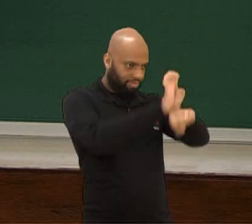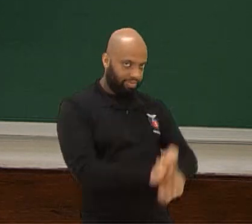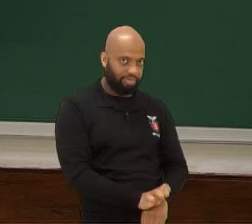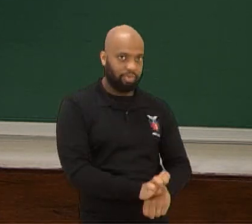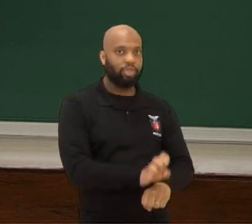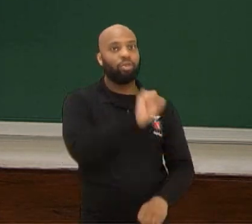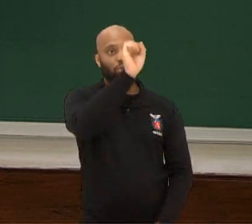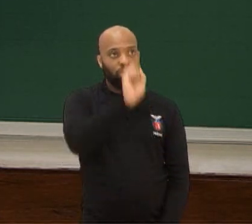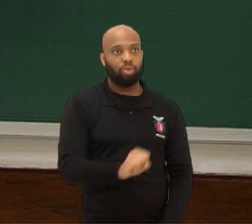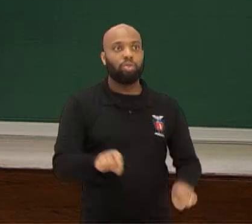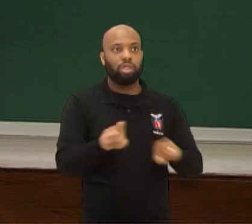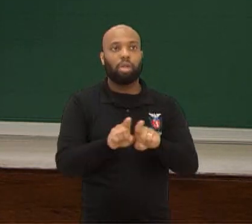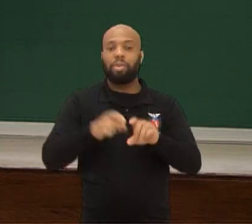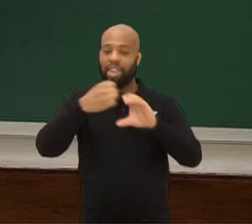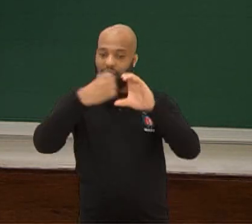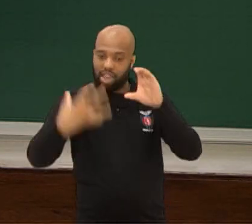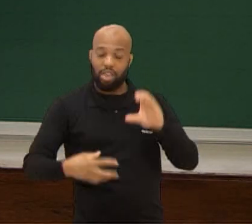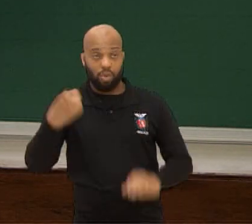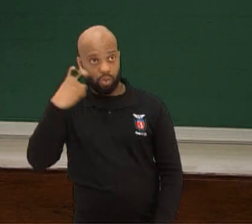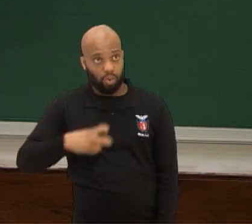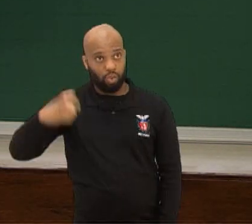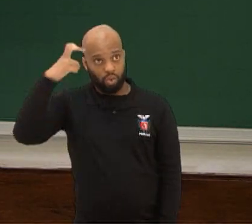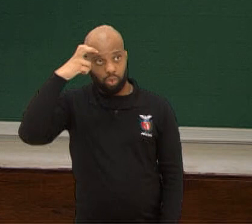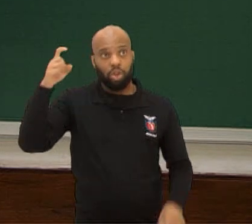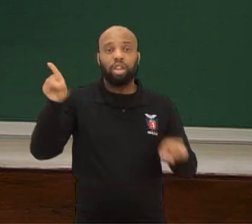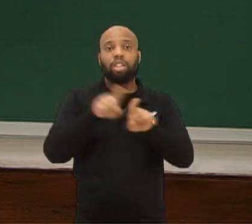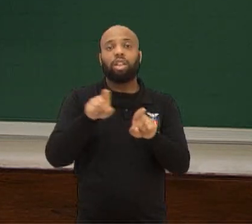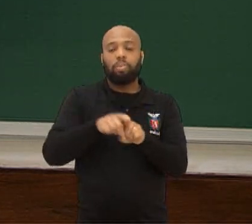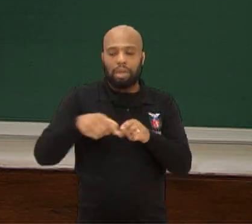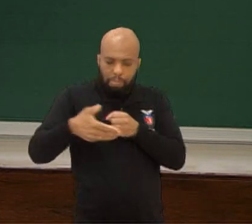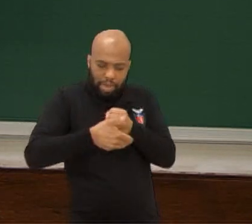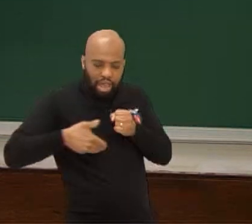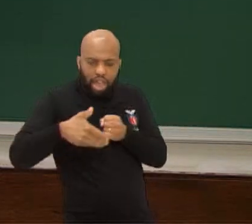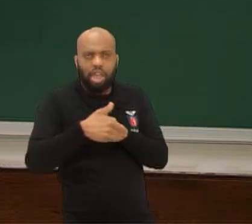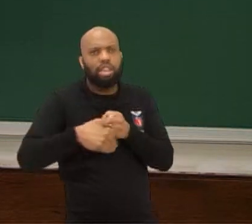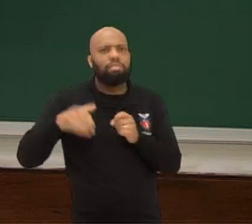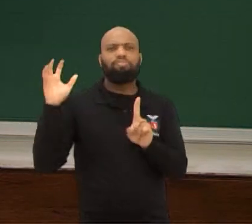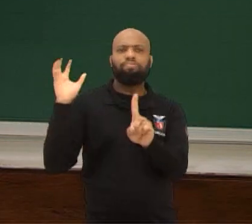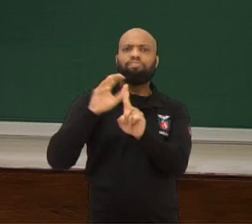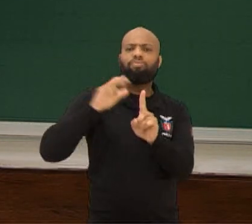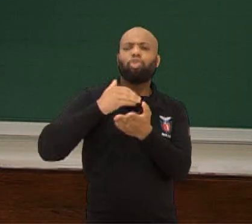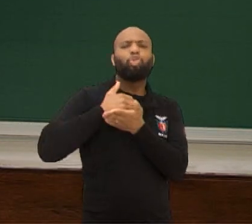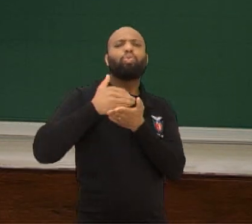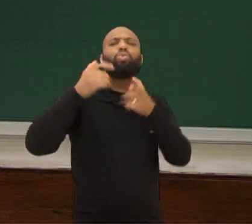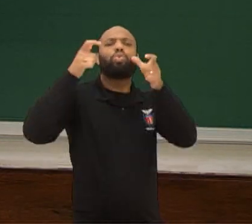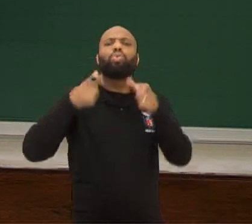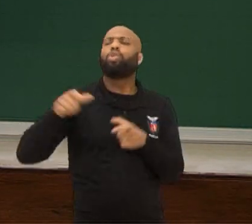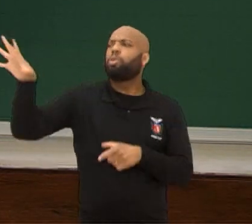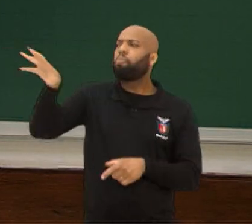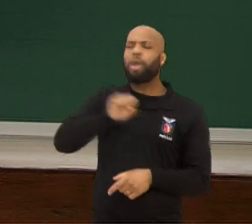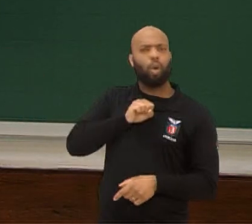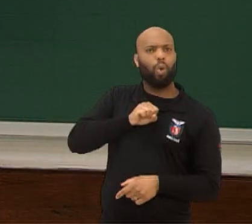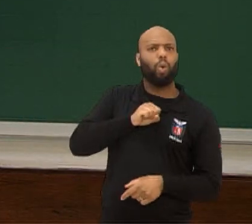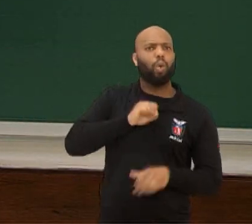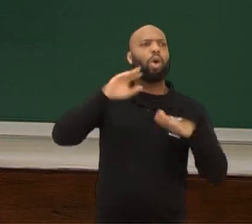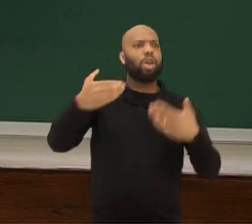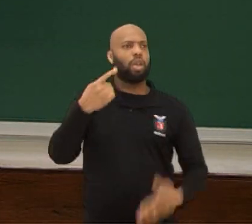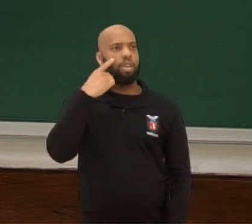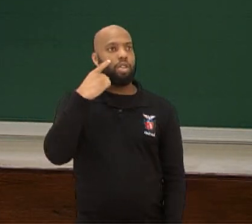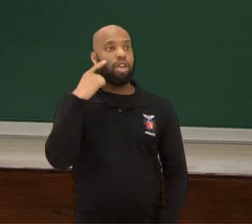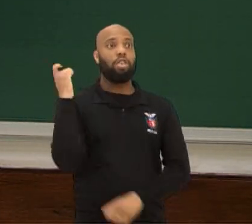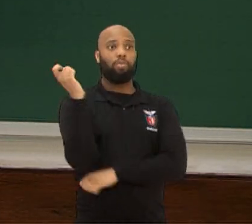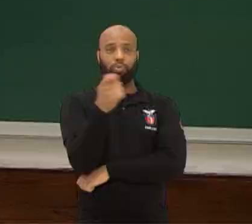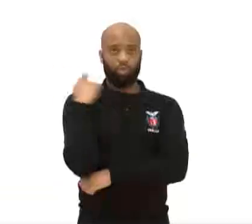da região sul, característica cultural e a origem dessa influência, de onde veio essa influência? Então, pensamos